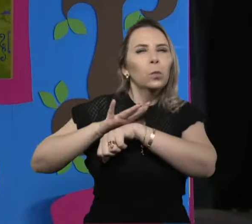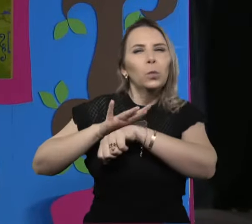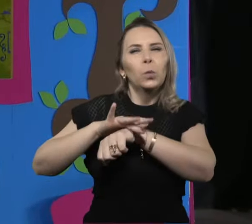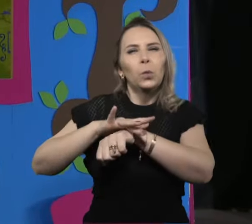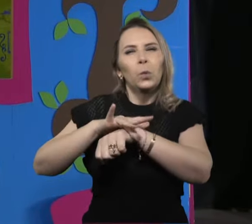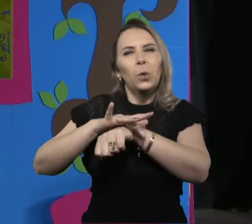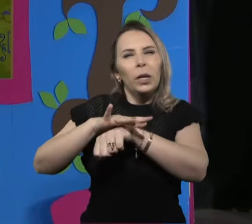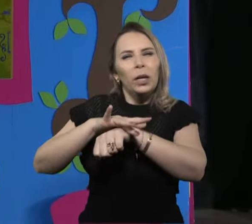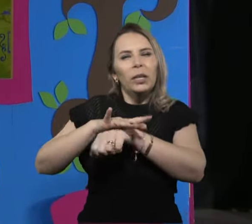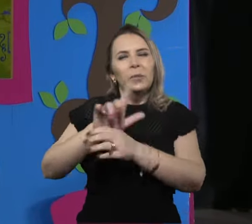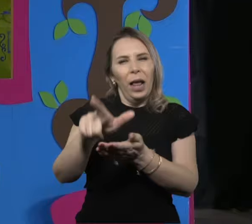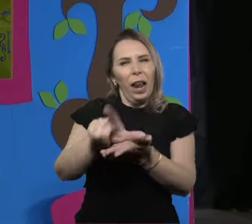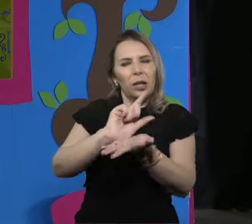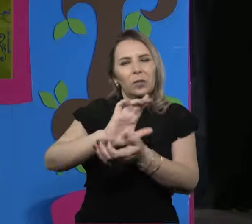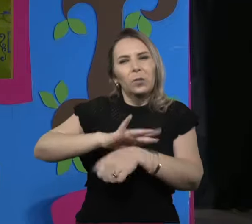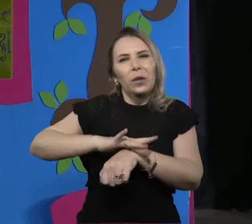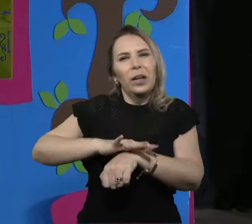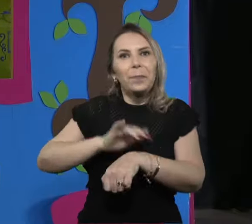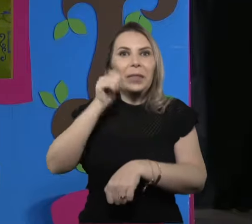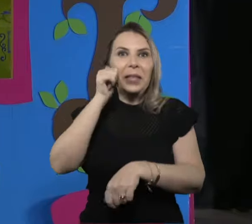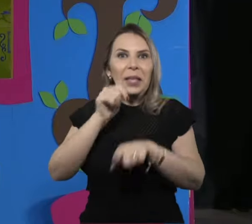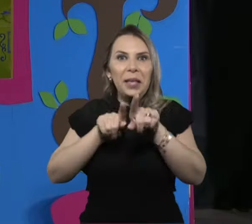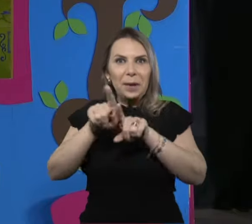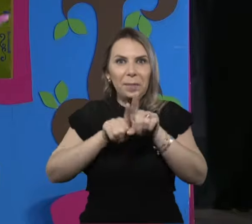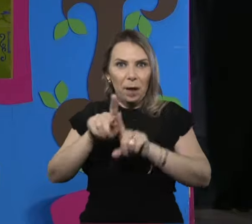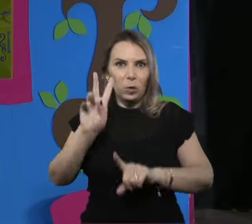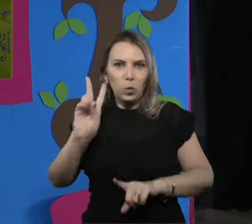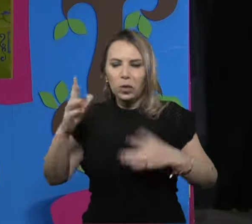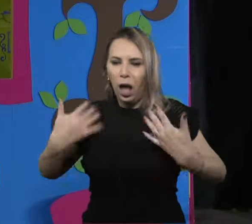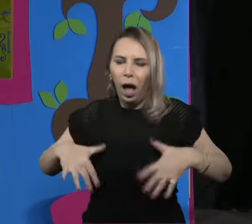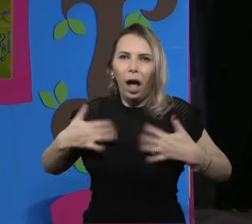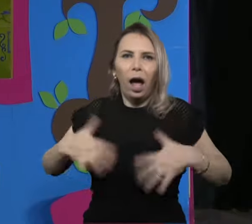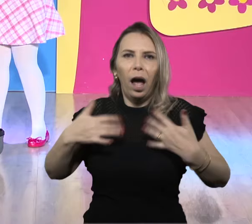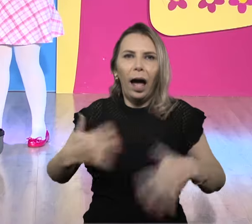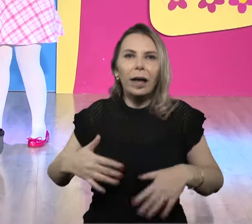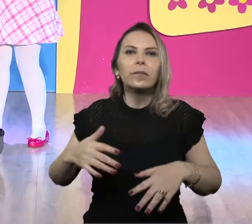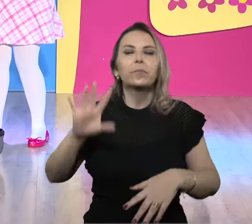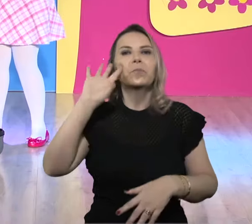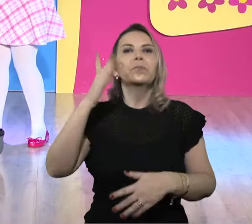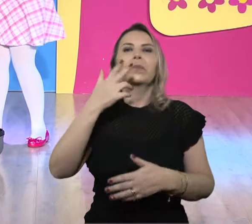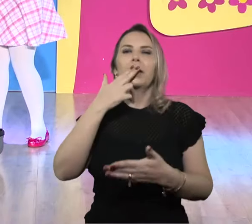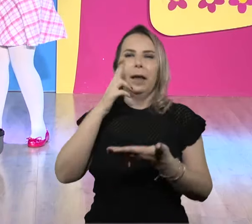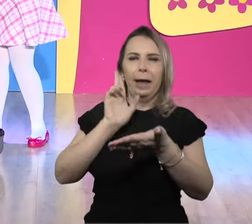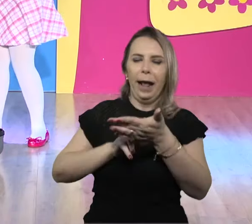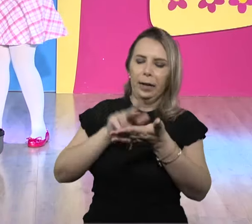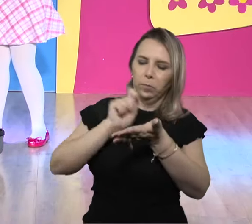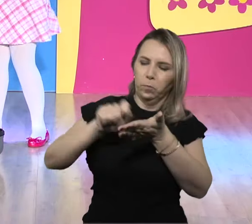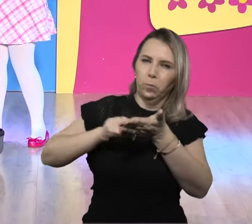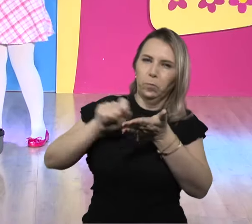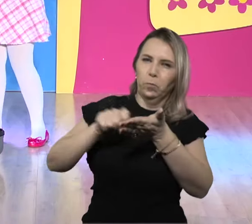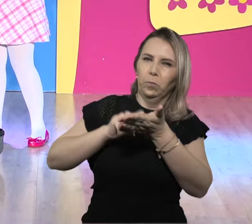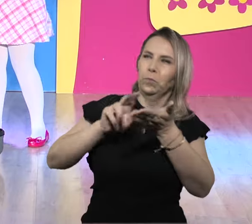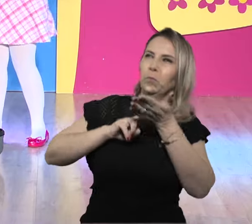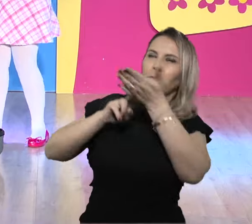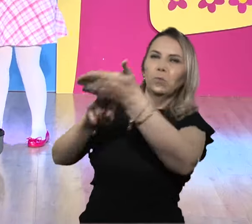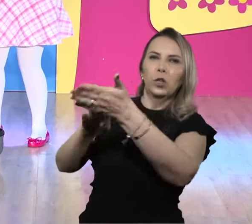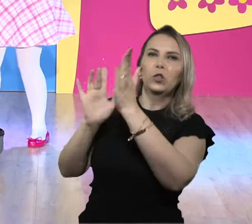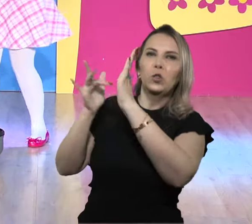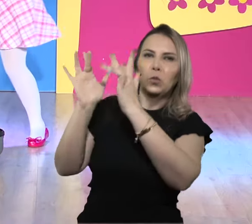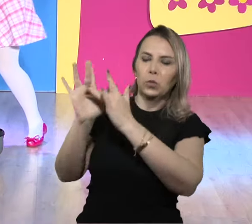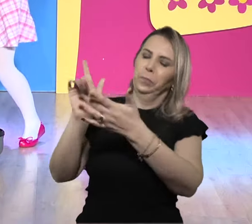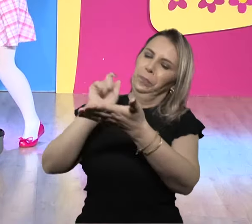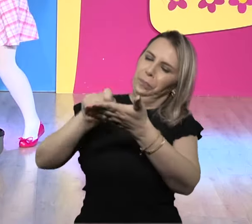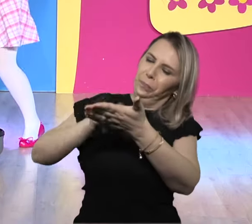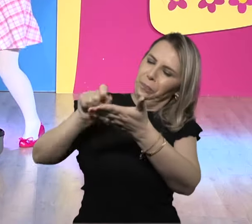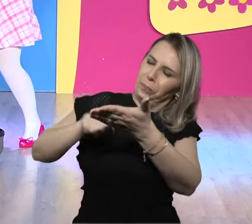tava muito doente. Aí as irmãs dele ficaram assim, desesperadas. Aí elas escreveram uma carta assim e mandaram pra